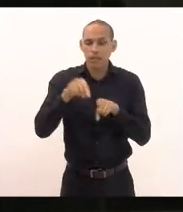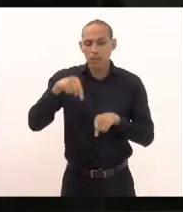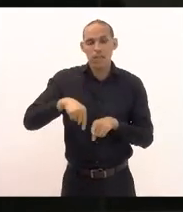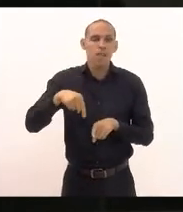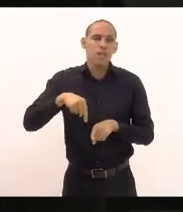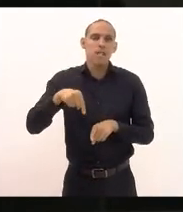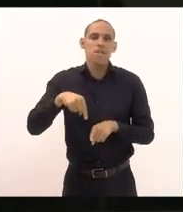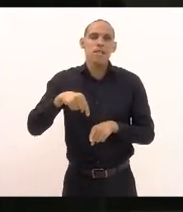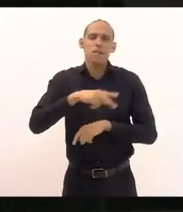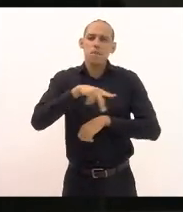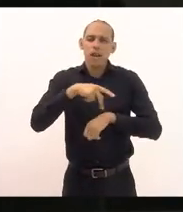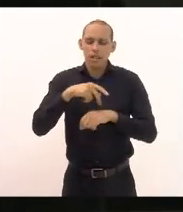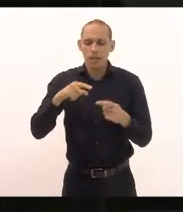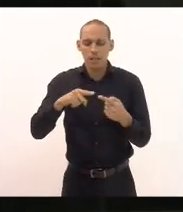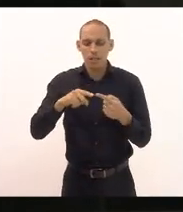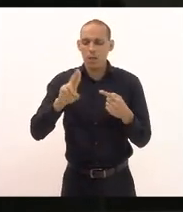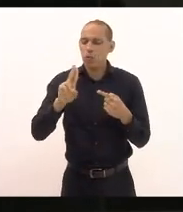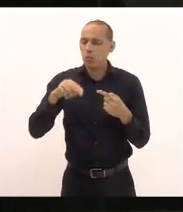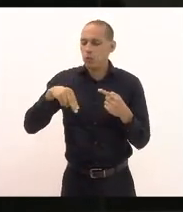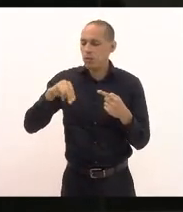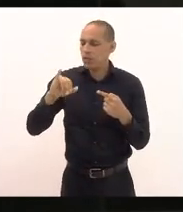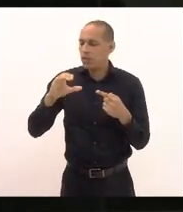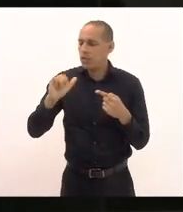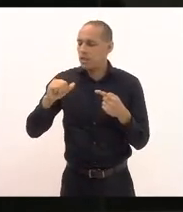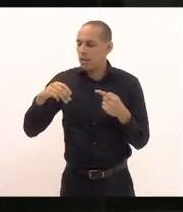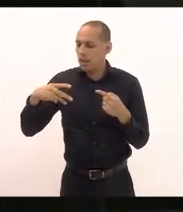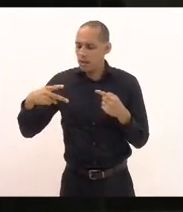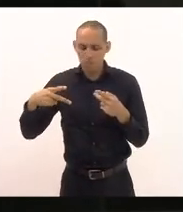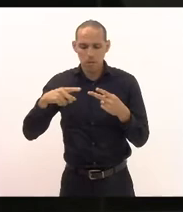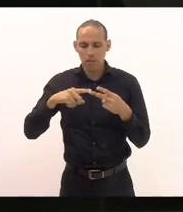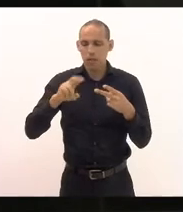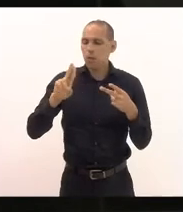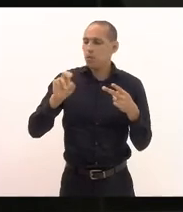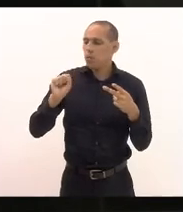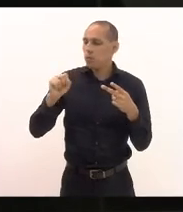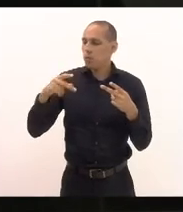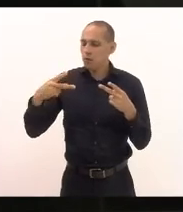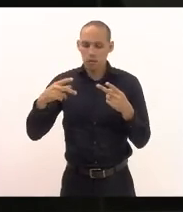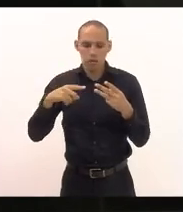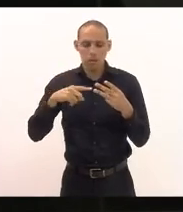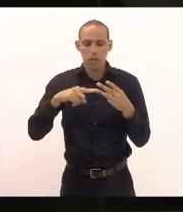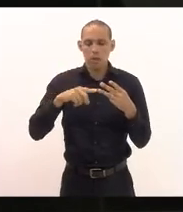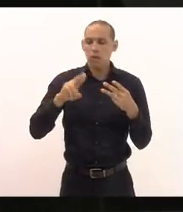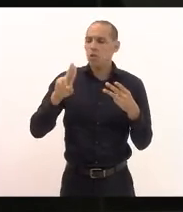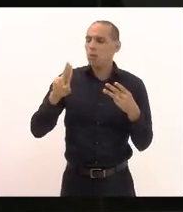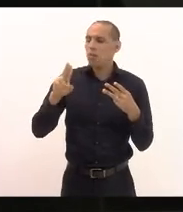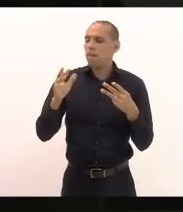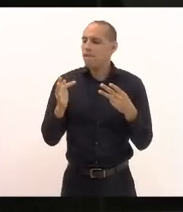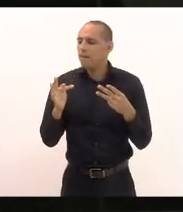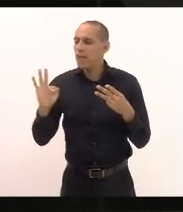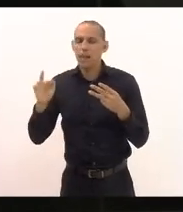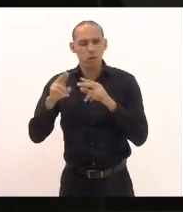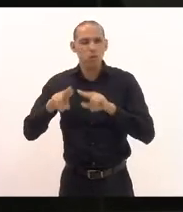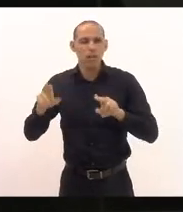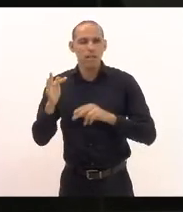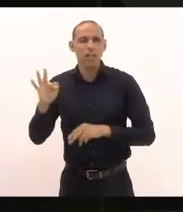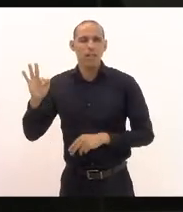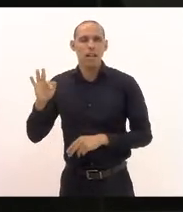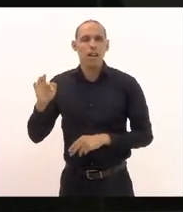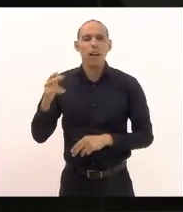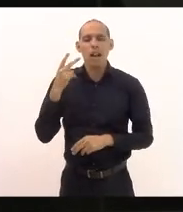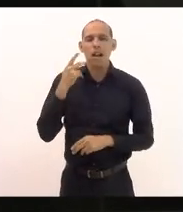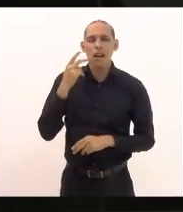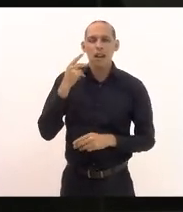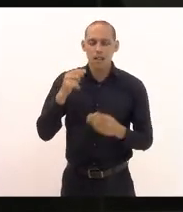a Unicamp, a USP, a Universidade de Brasília, a Universidade Federal de Alagoas, a Universidade da Bahia, que